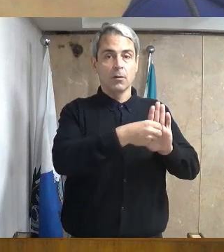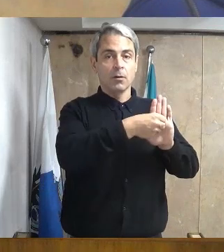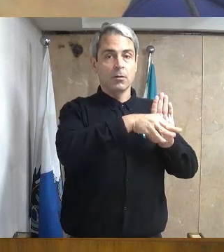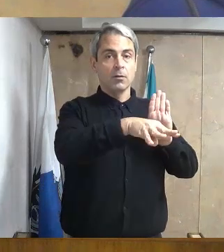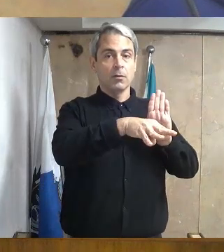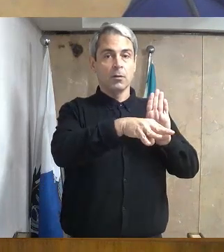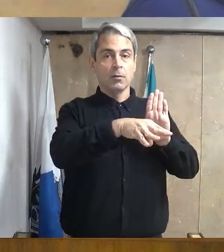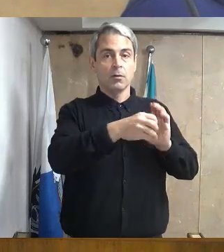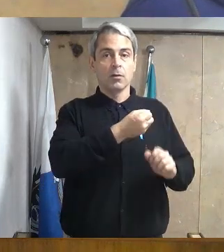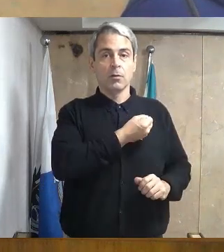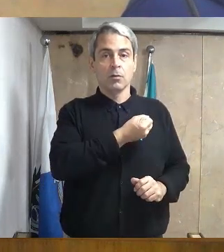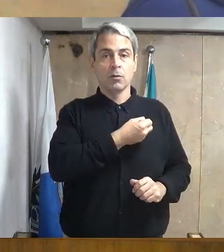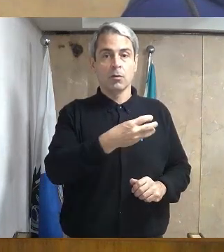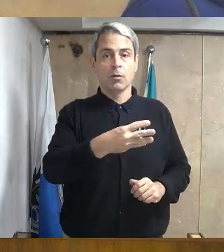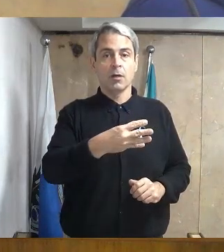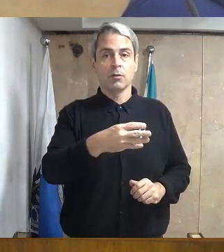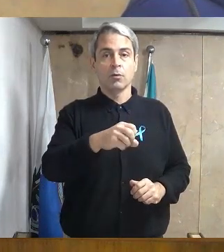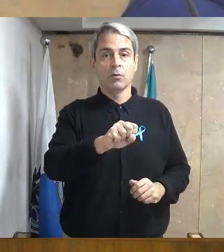Indicação número